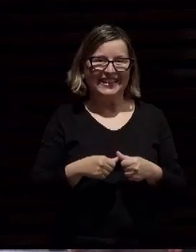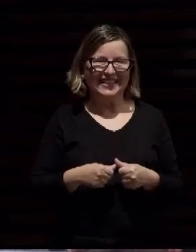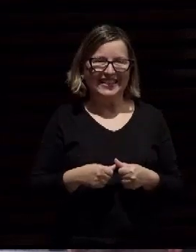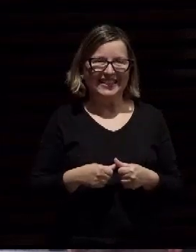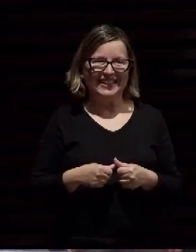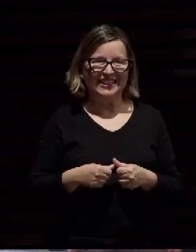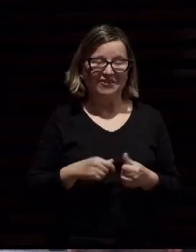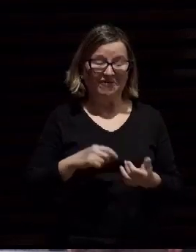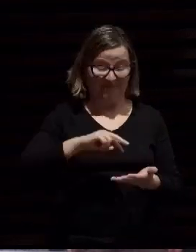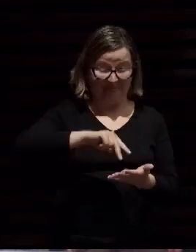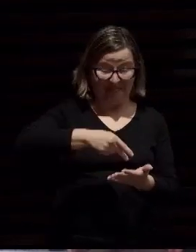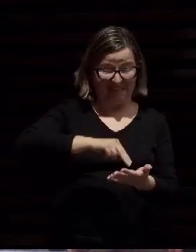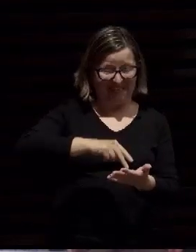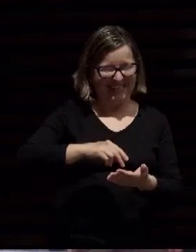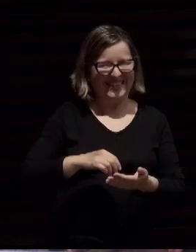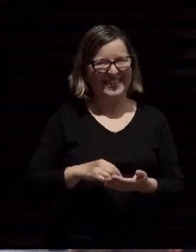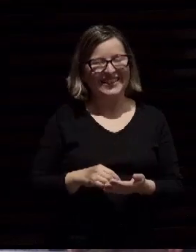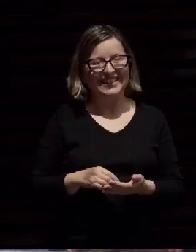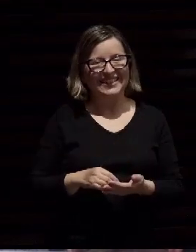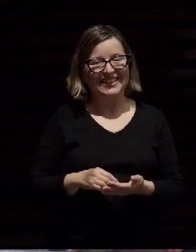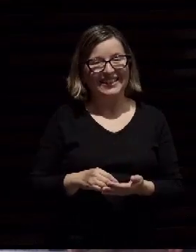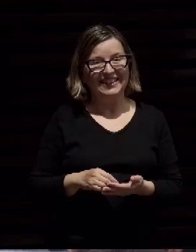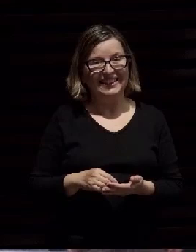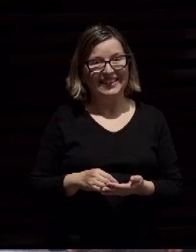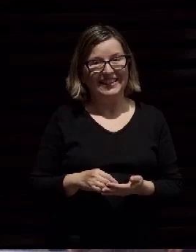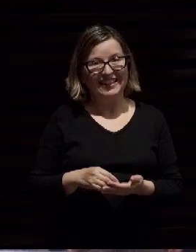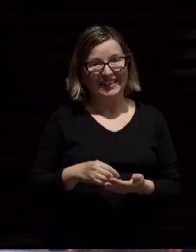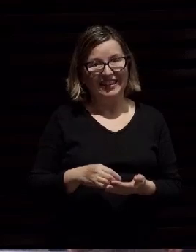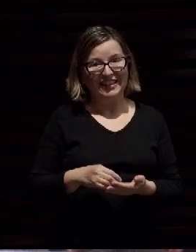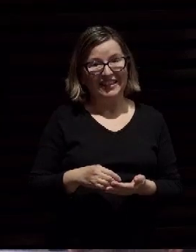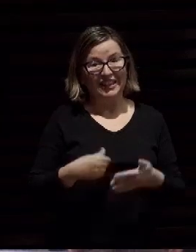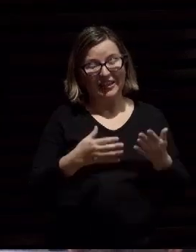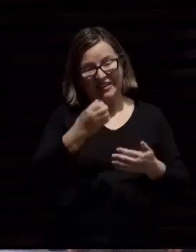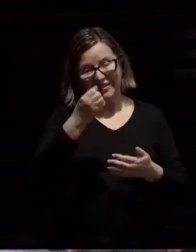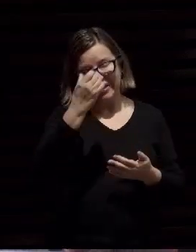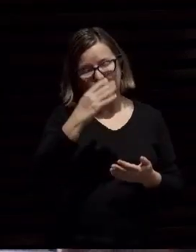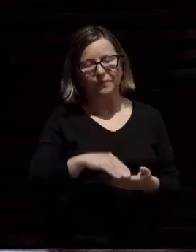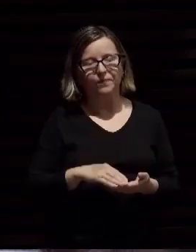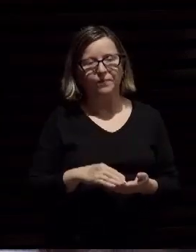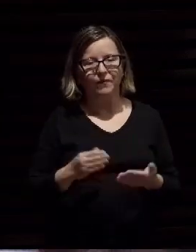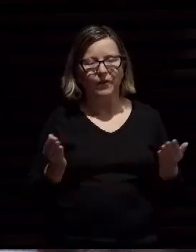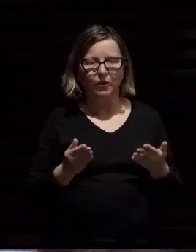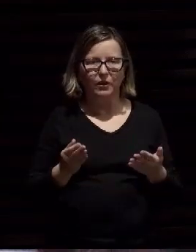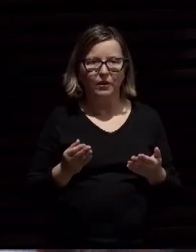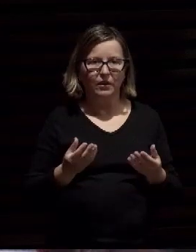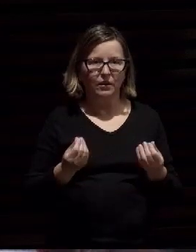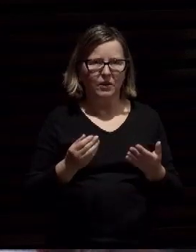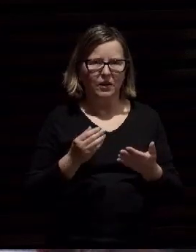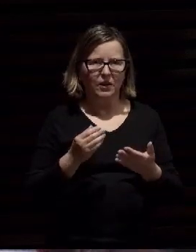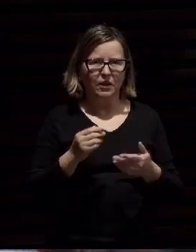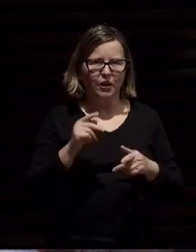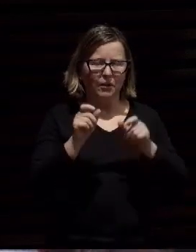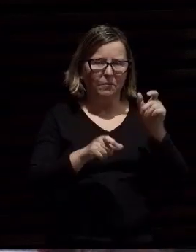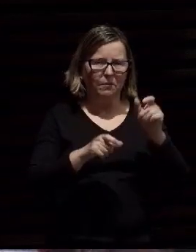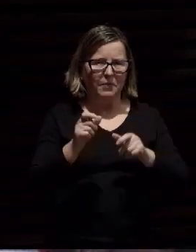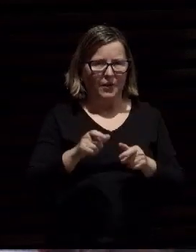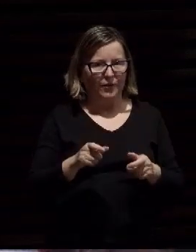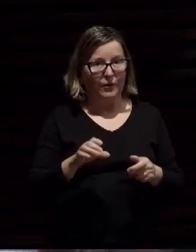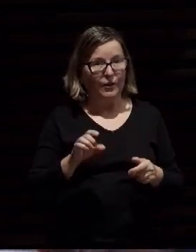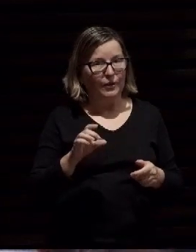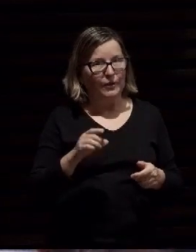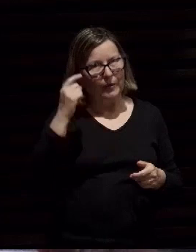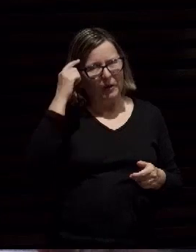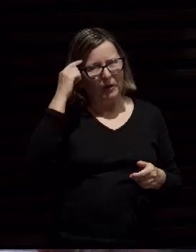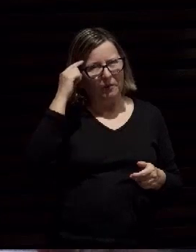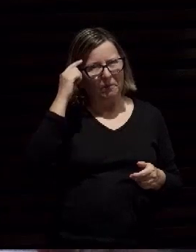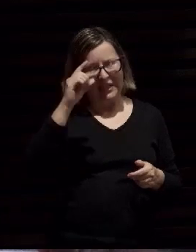dança, trazendo revelações. Hoje, há muita gente que quando fala em Espírito Santo, quer saber de dons, quer